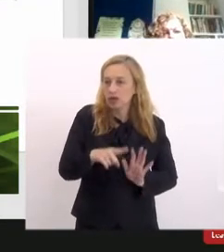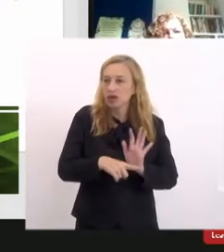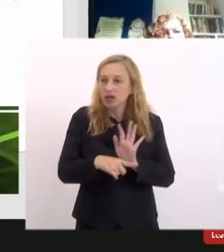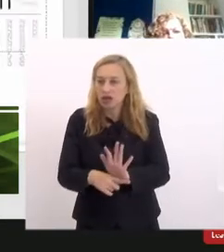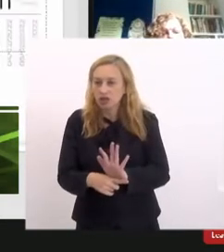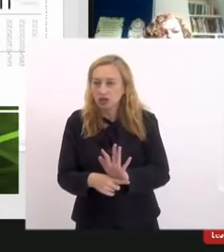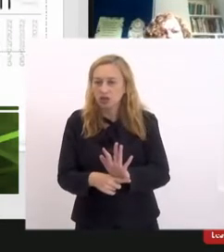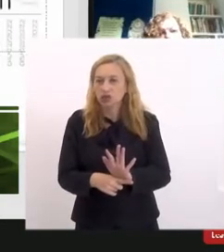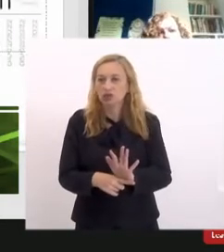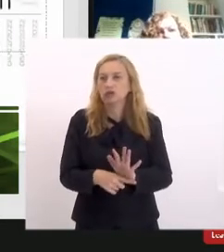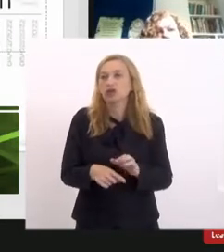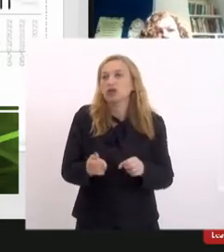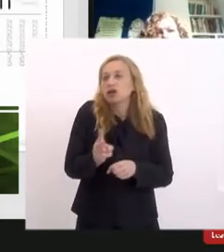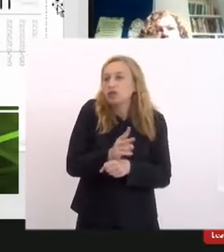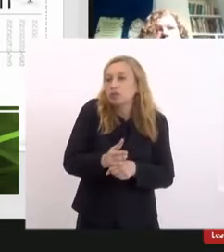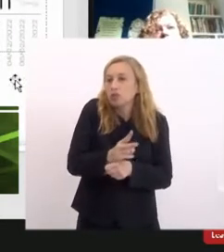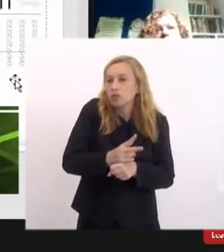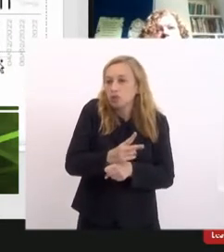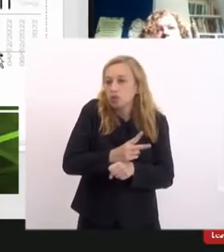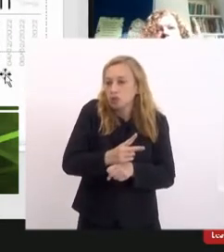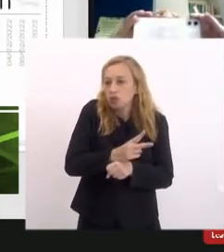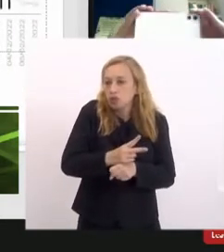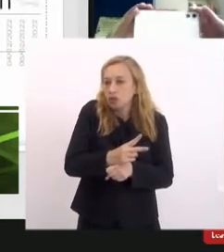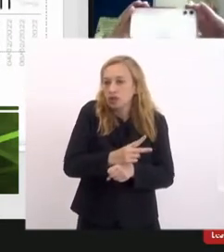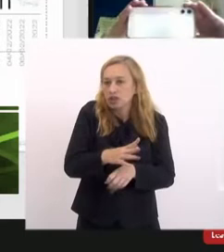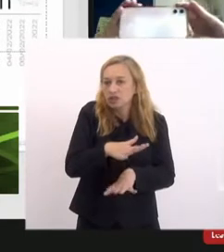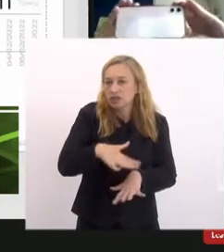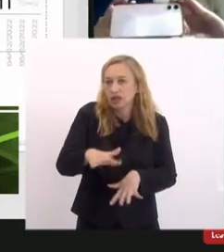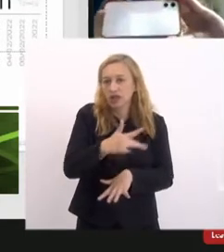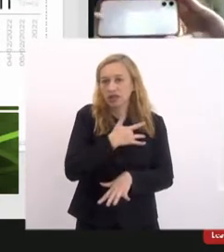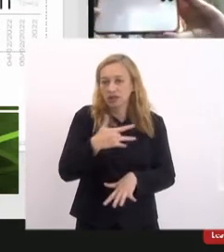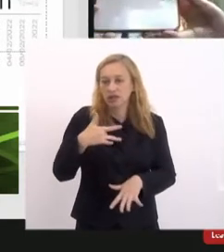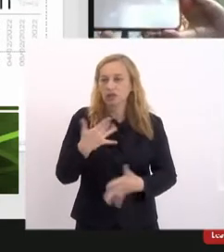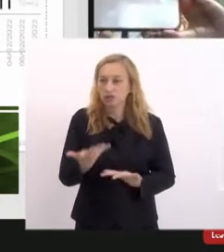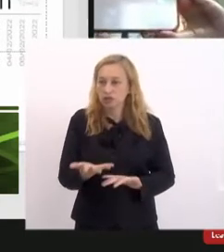grande procura, né, pelo serviço de saúde